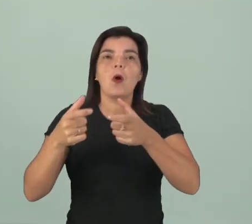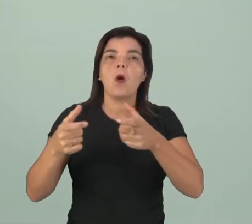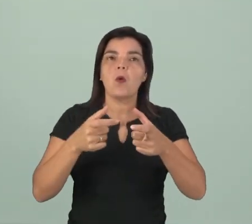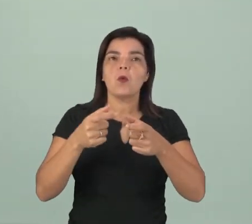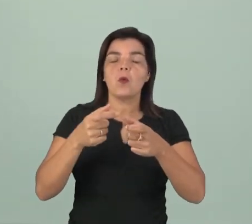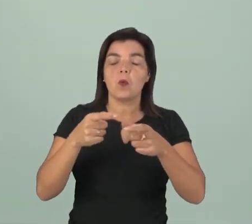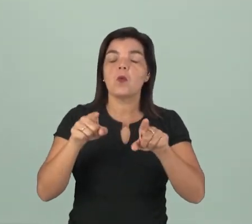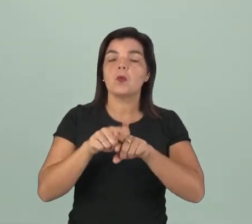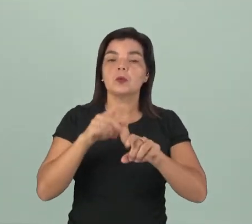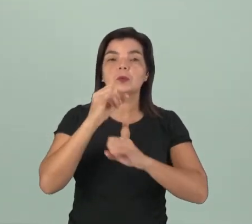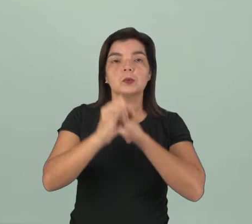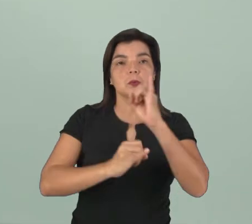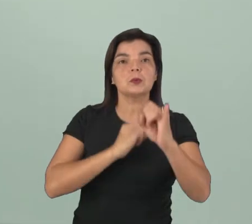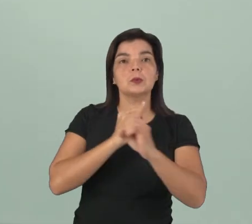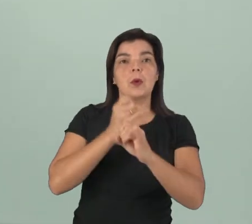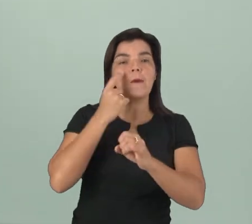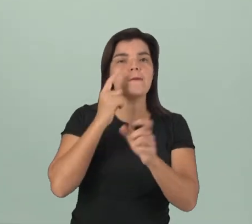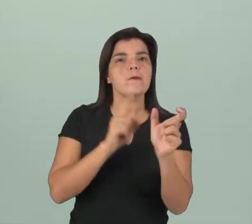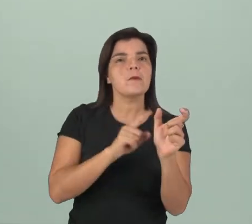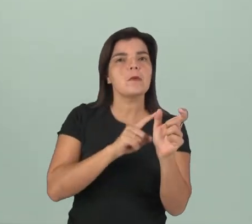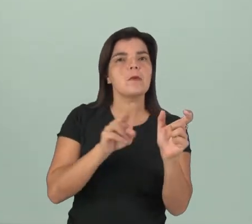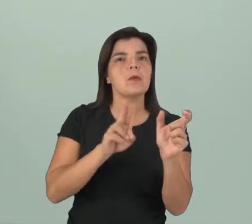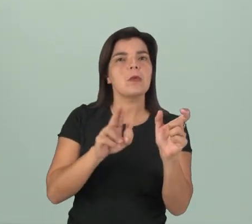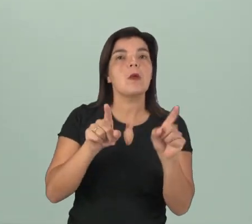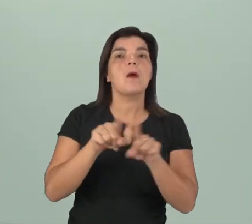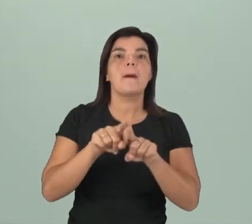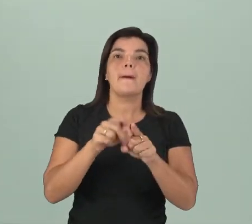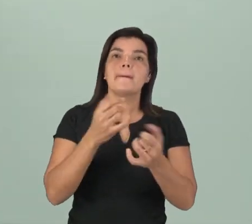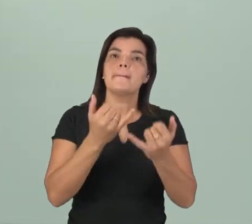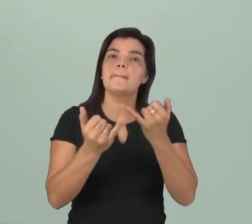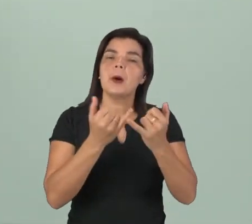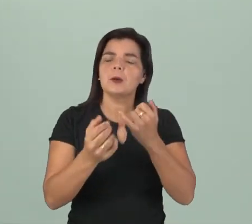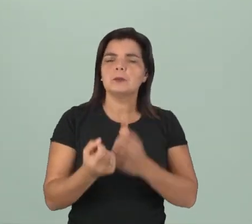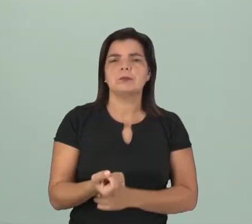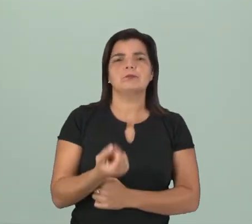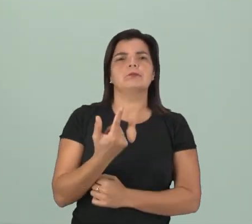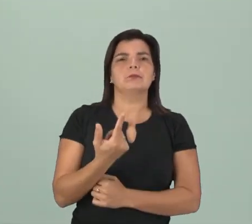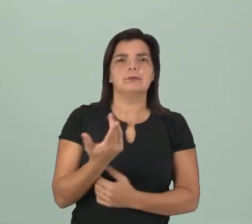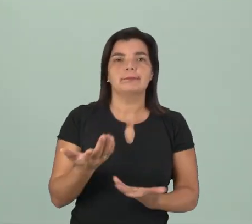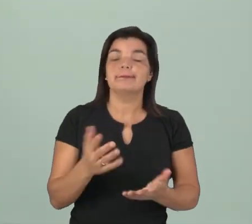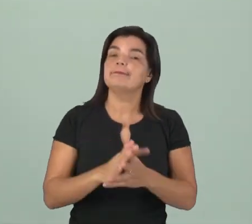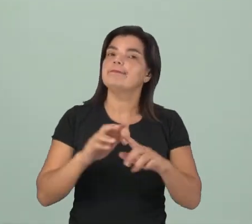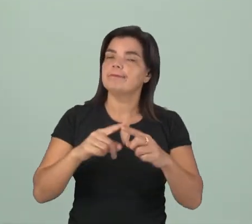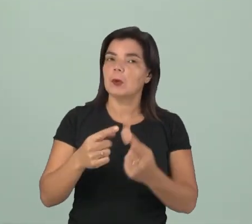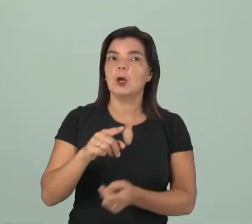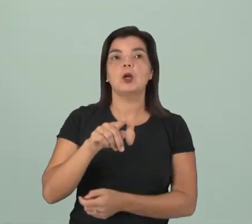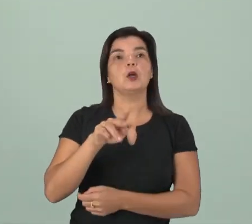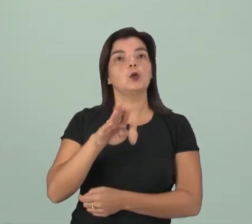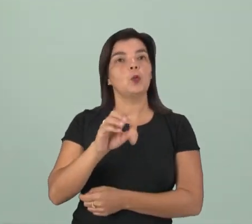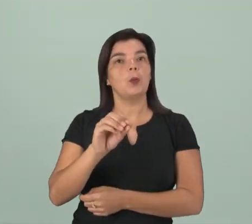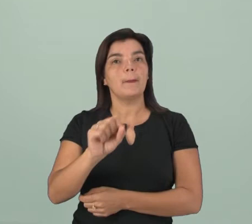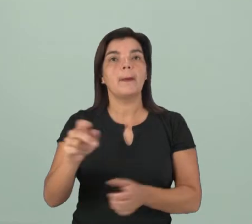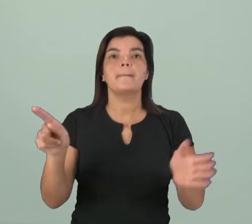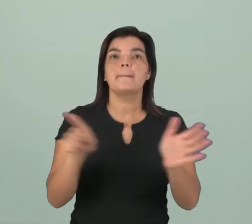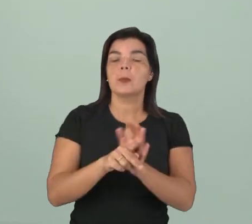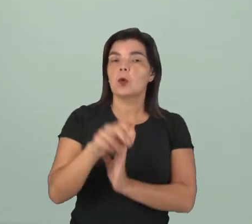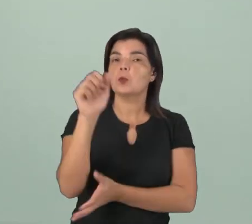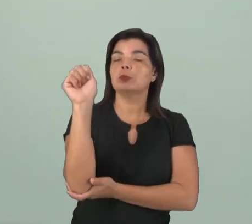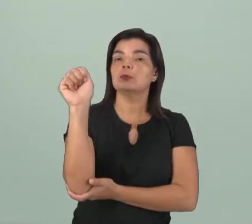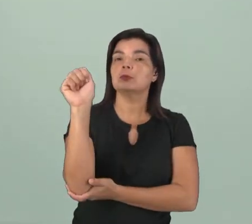e verificam essa nomenclatura e pode parecer um pouco estranho, tá? Mas é o vos, é o tu da